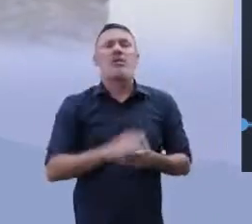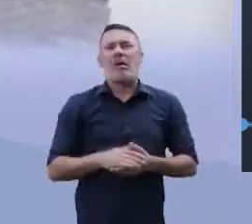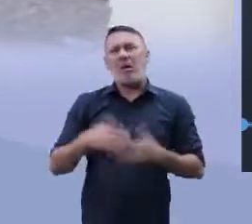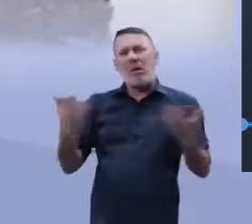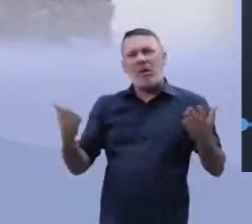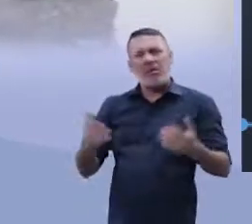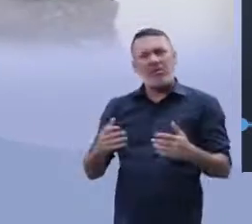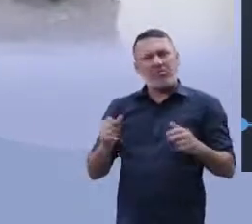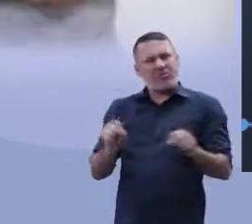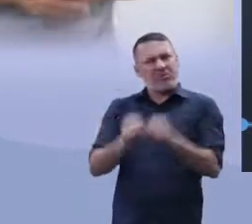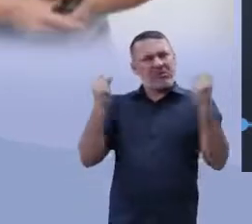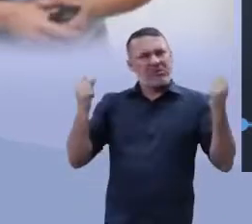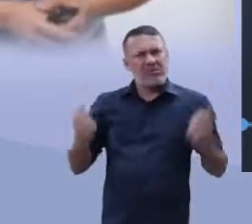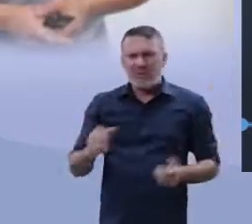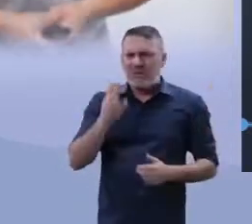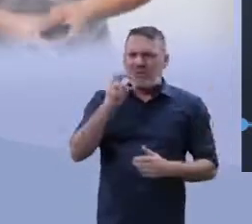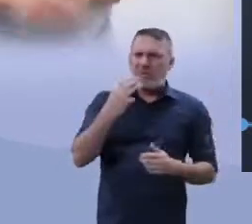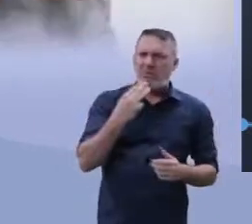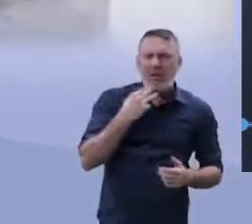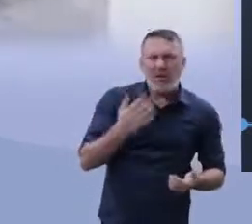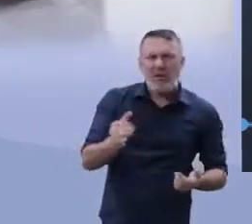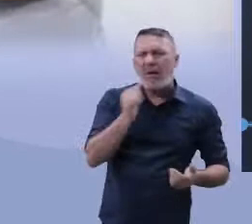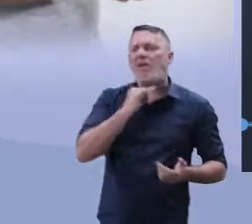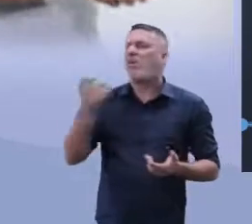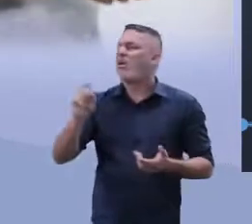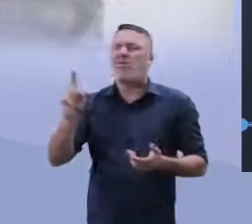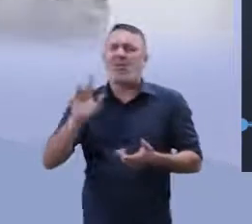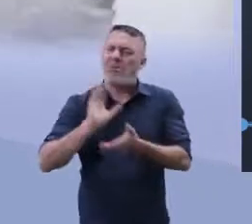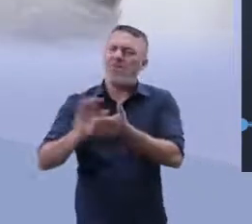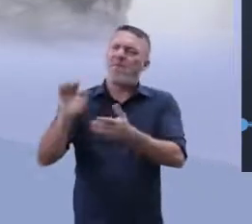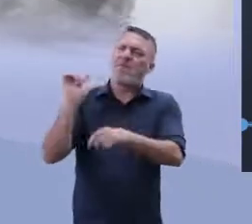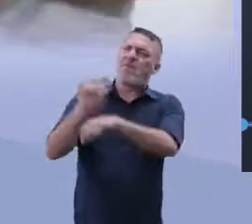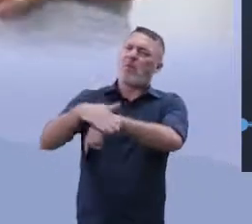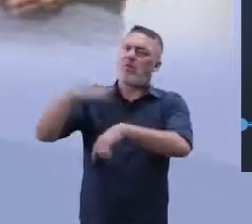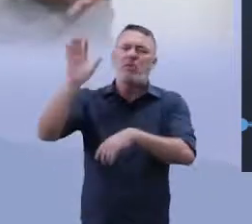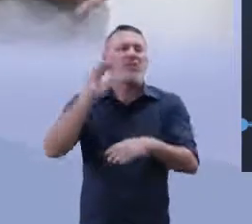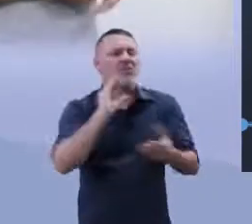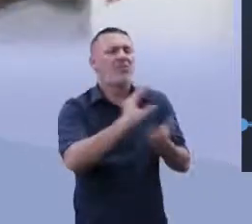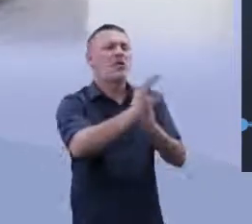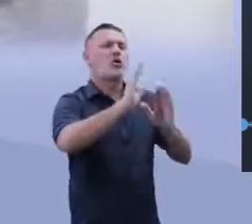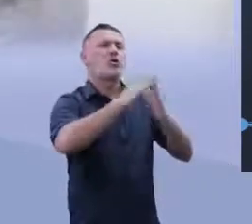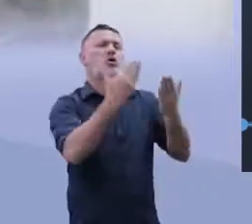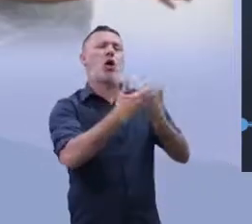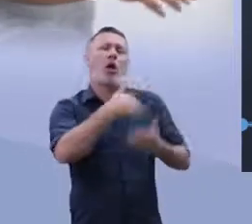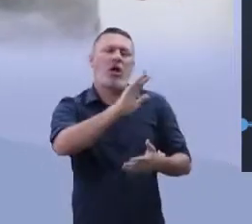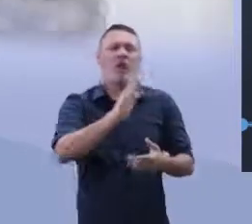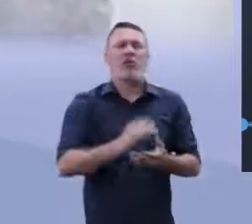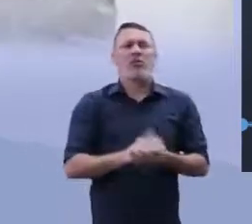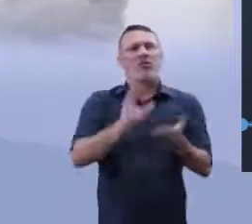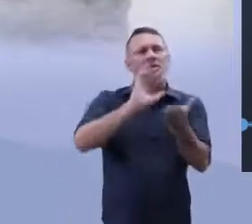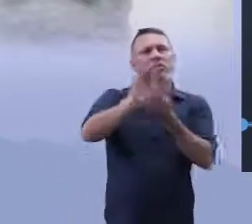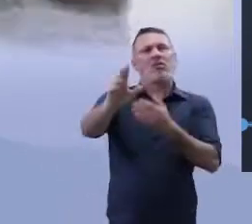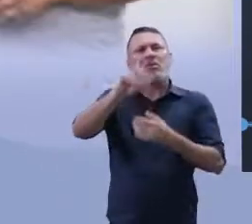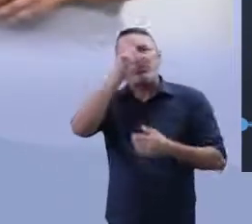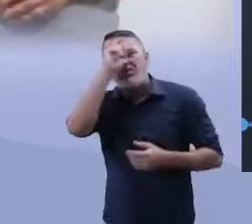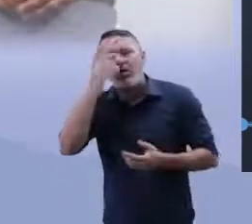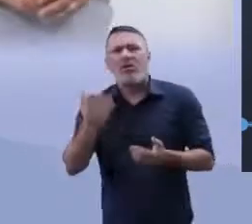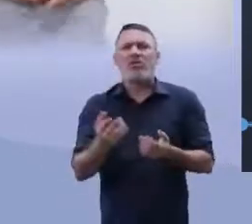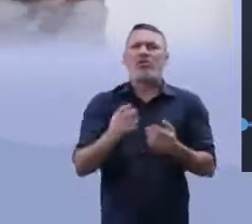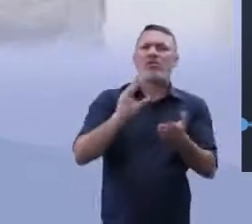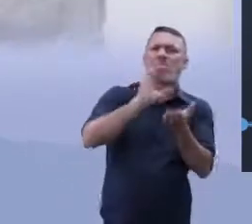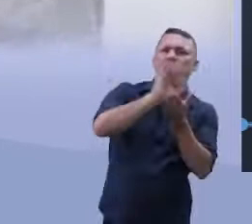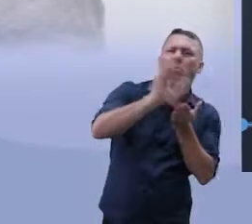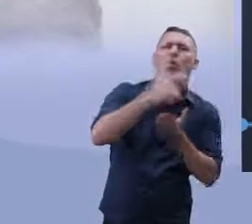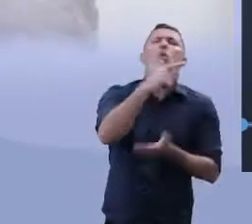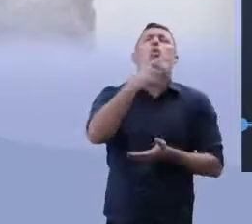vão falar? Olha, absurdo. Pega esses 5 milhões e vai investir nas escolas. Pega esses 5 milhões e vai investir nos hospitais.